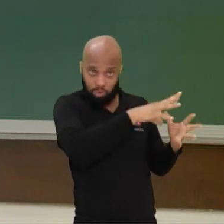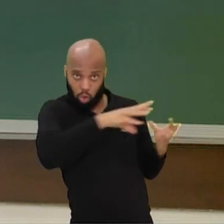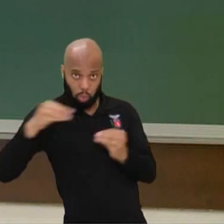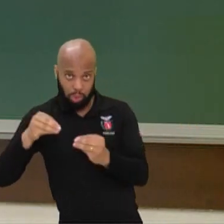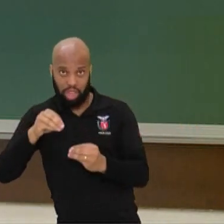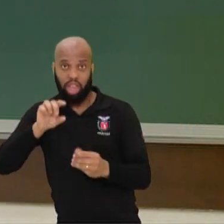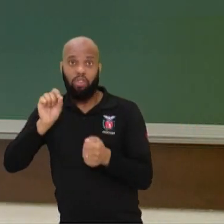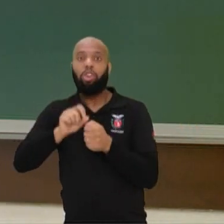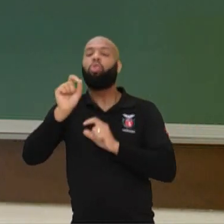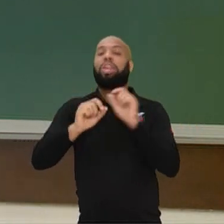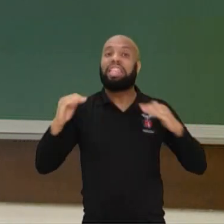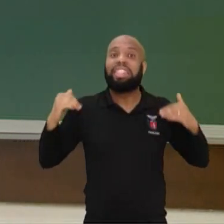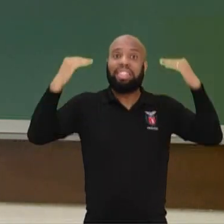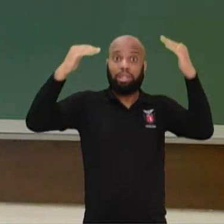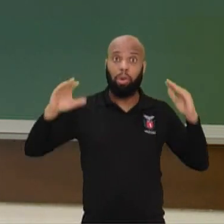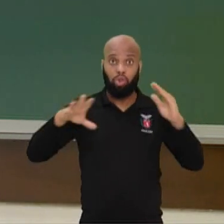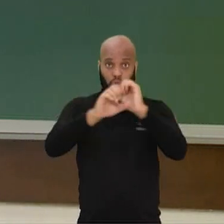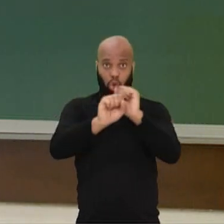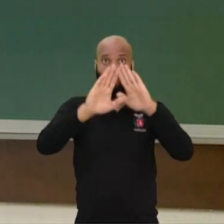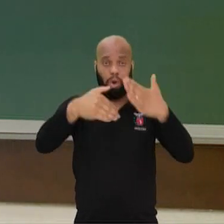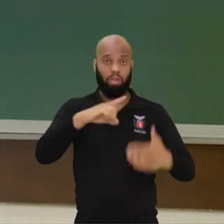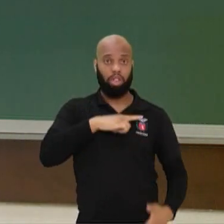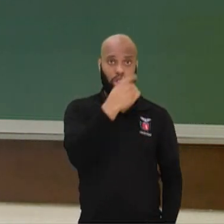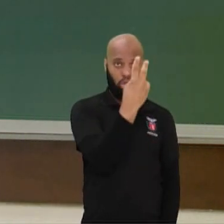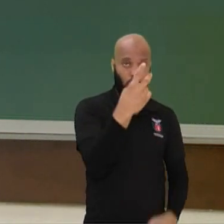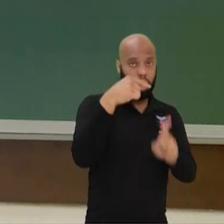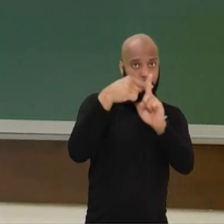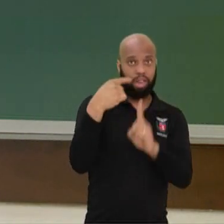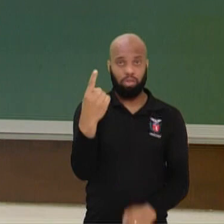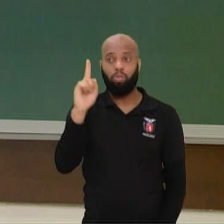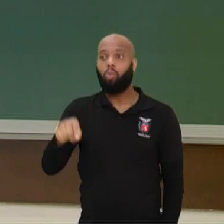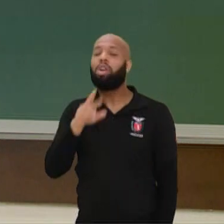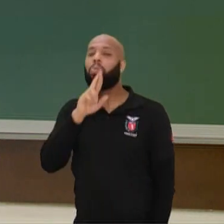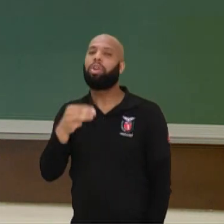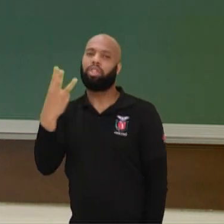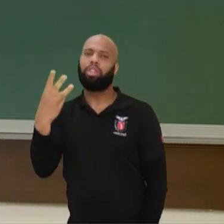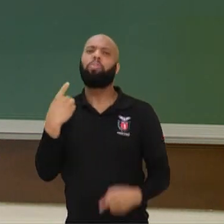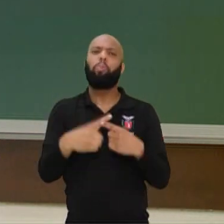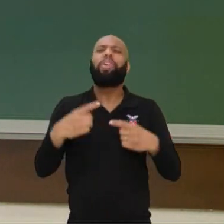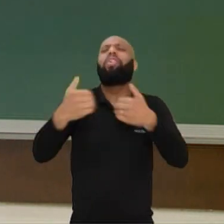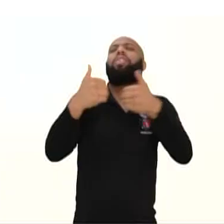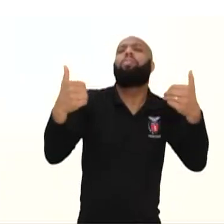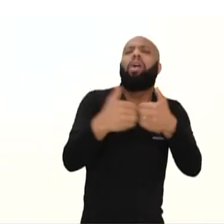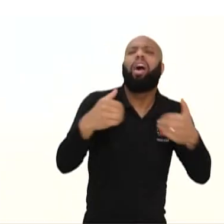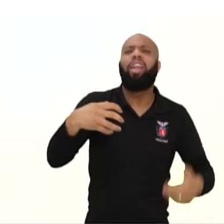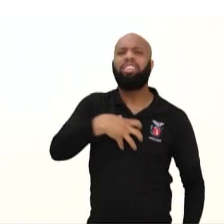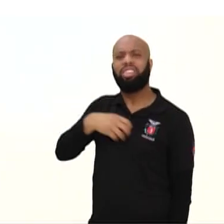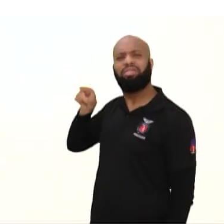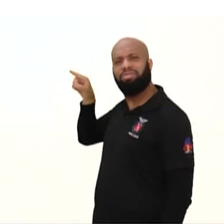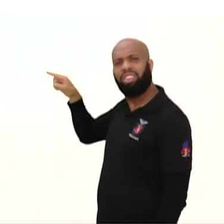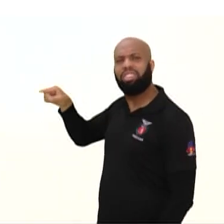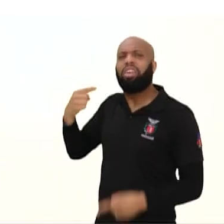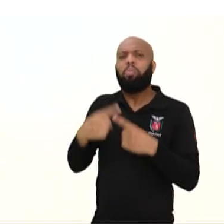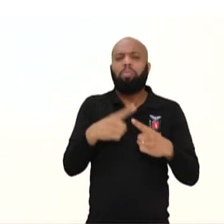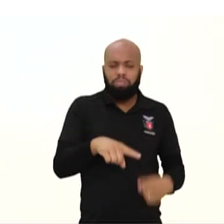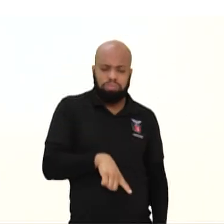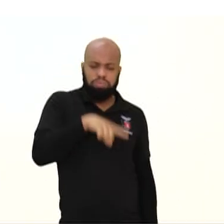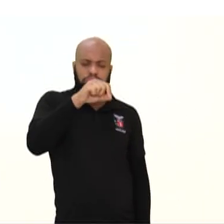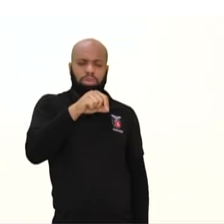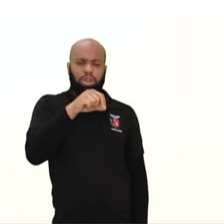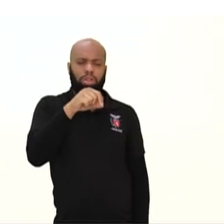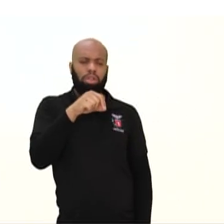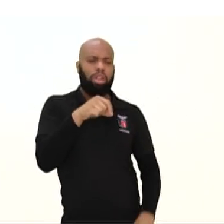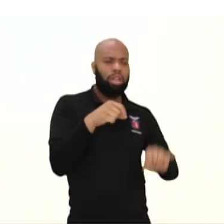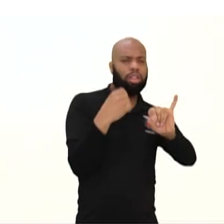e soma-se os expoentes. Então, 2 mais 1 é 3. Por que eu fiz essa decomposição? Por que, professora, que você escolheu o